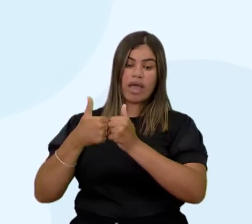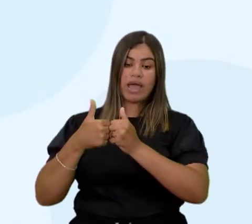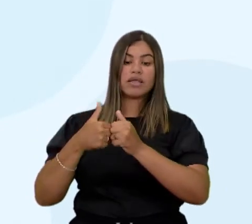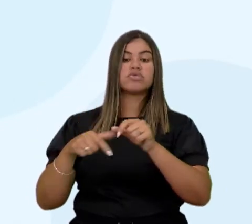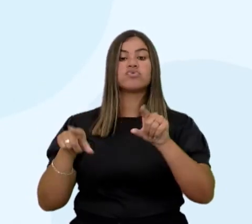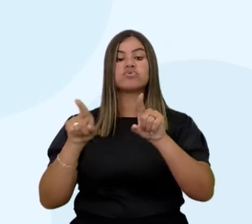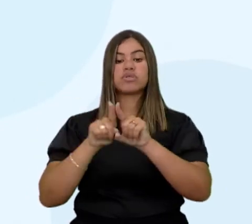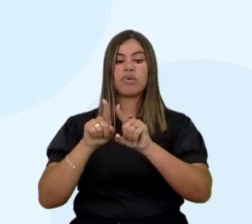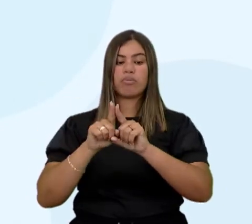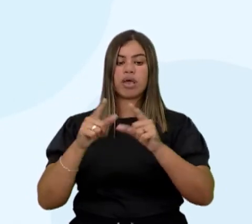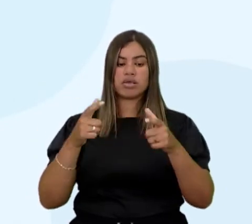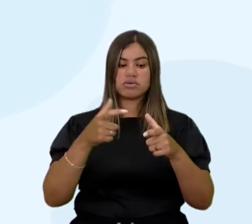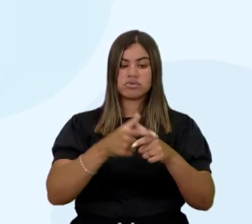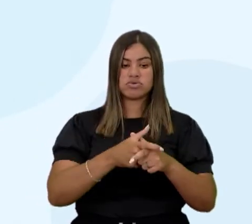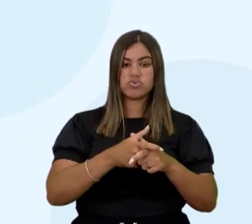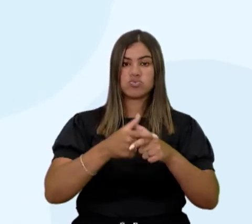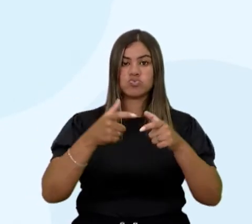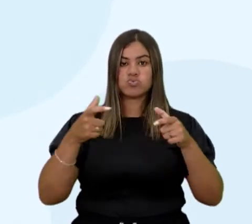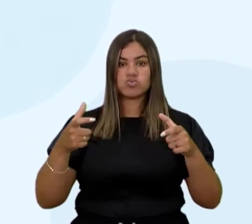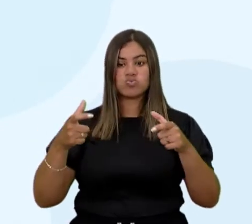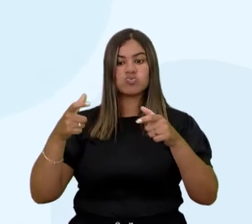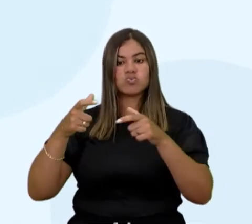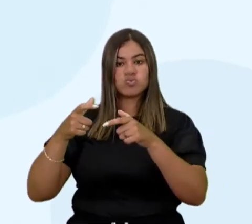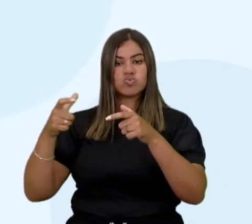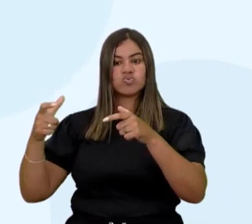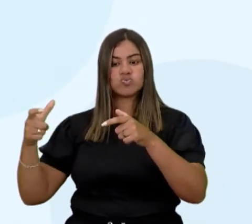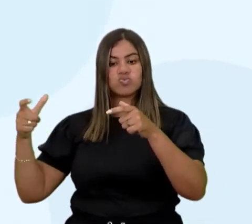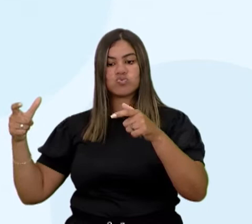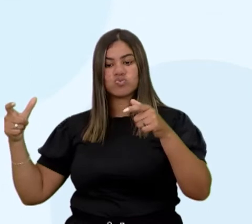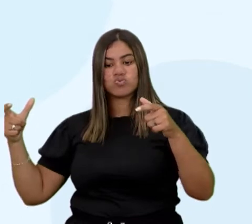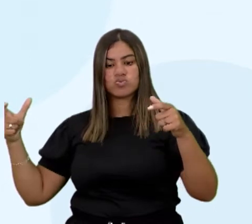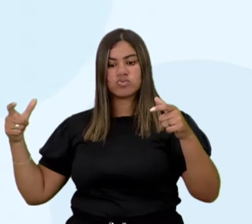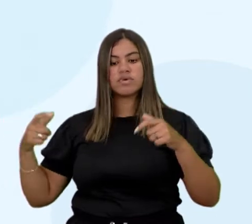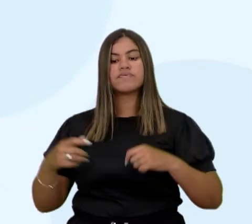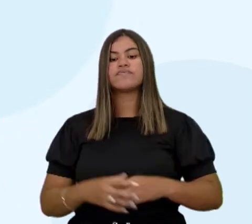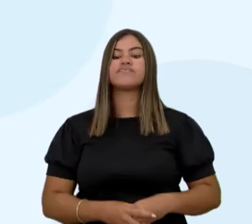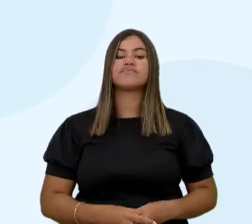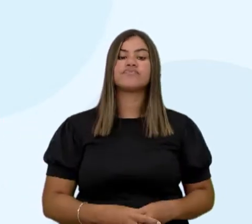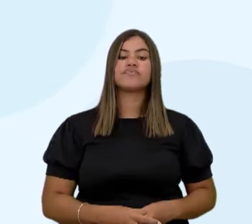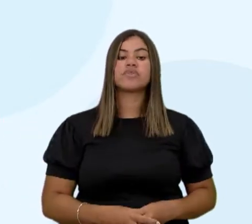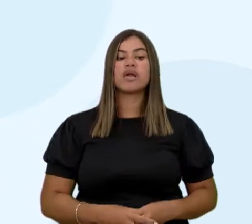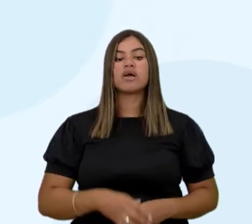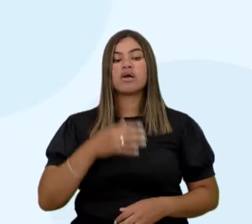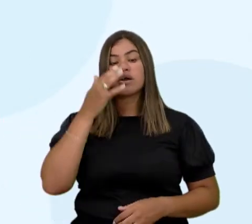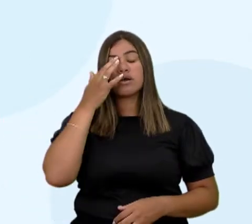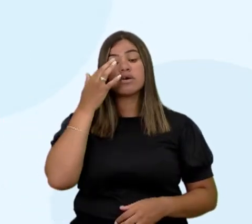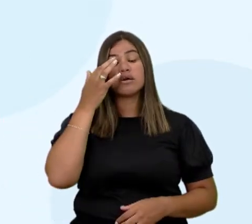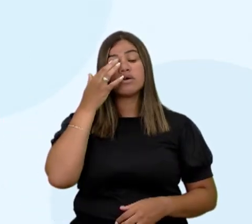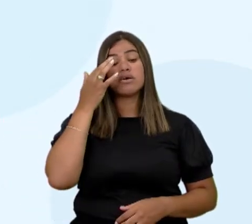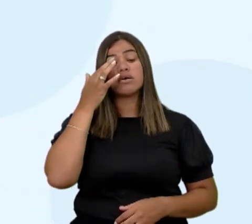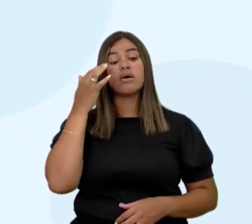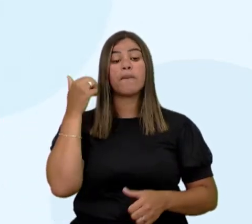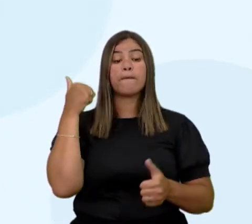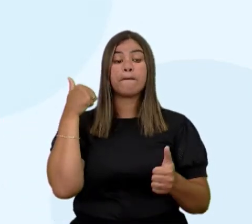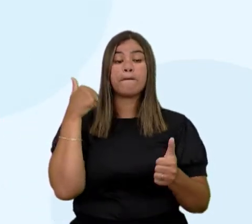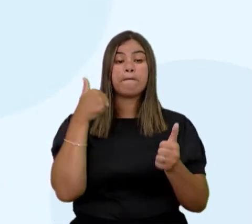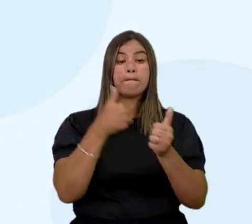deles em relação a cada planeta e ao sistema solar. Então nós temos lá o planeta mais